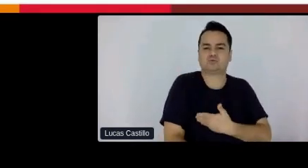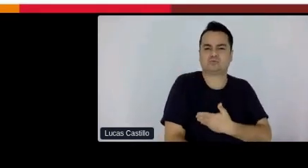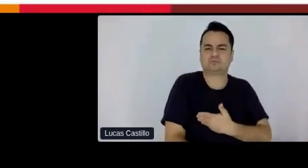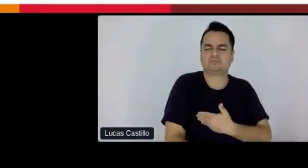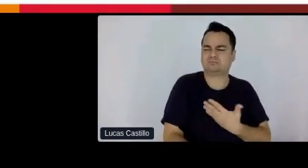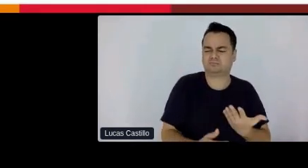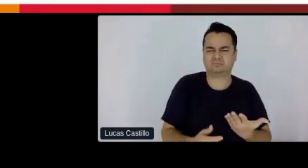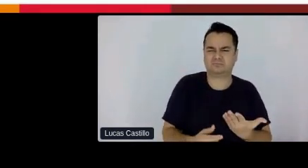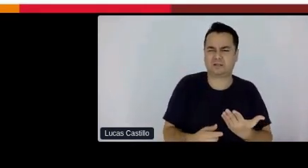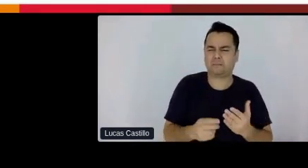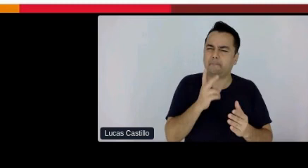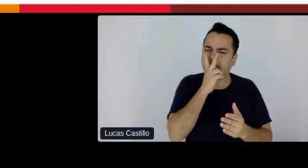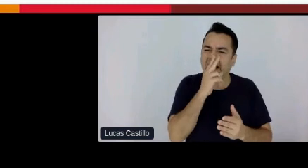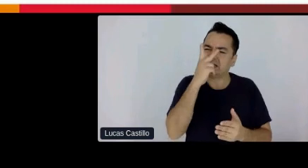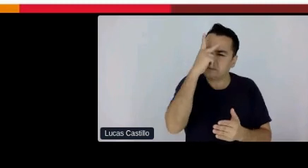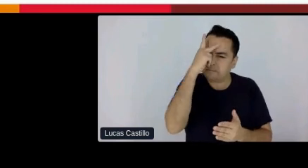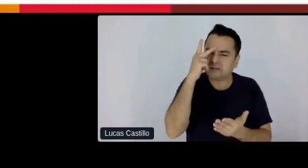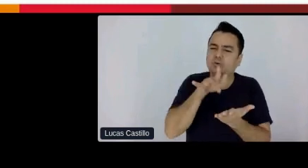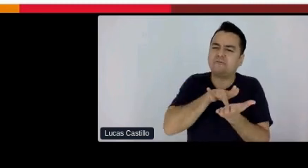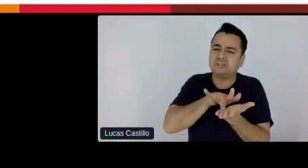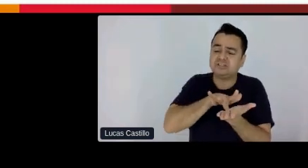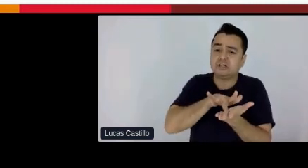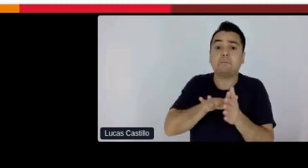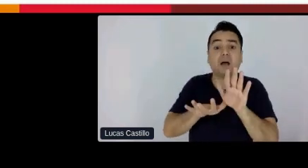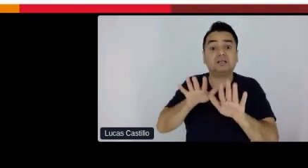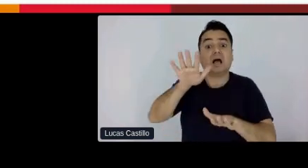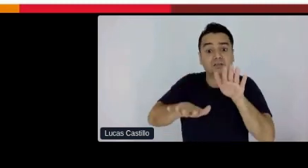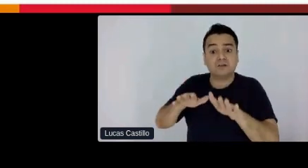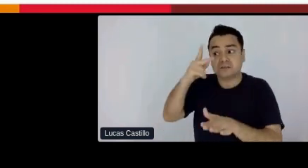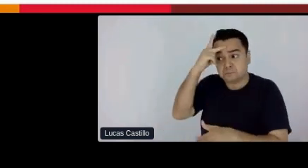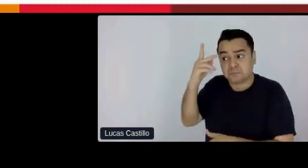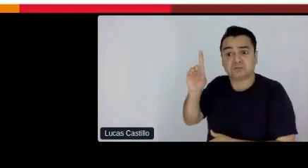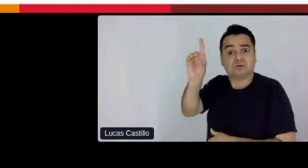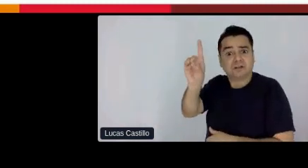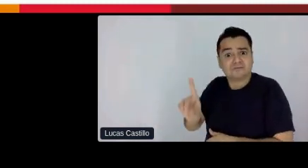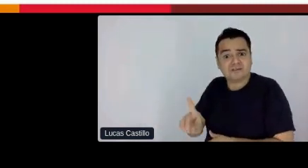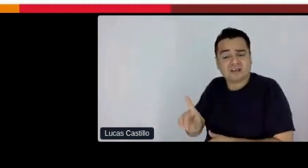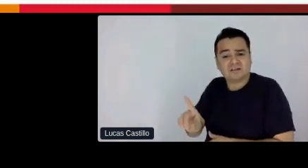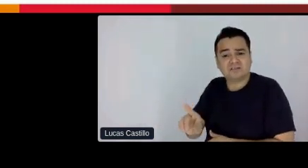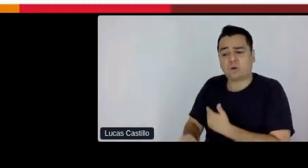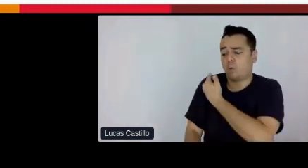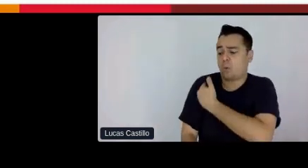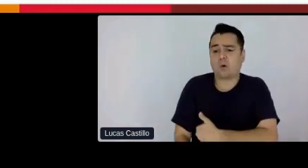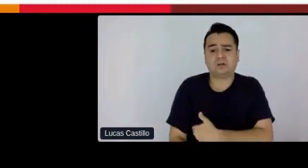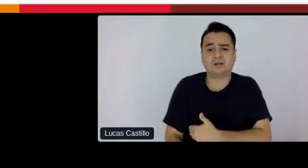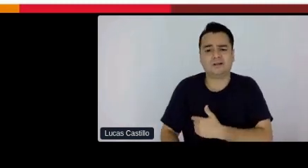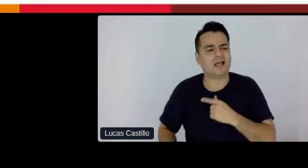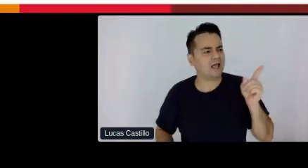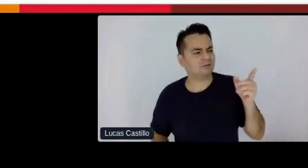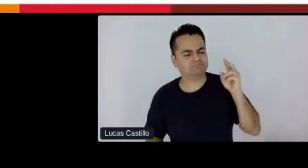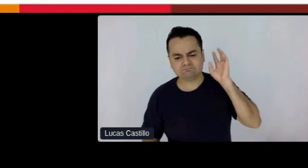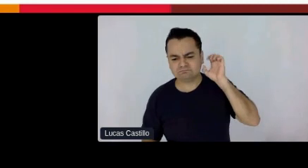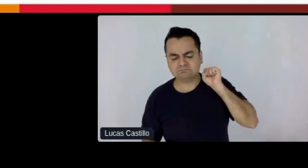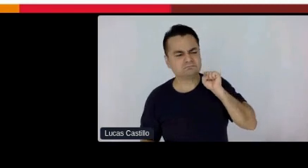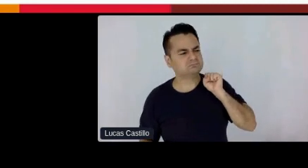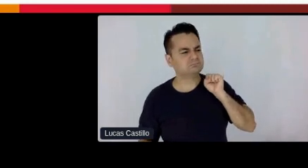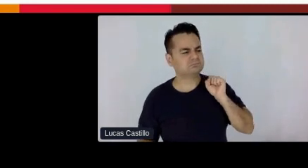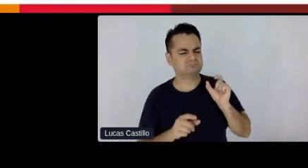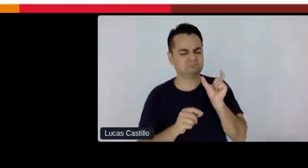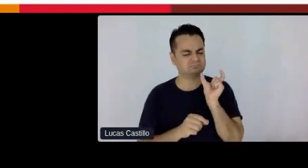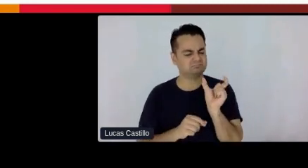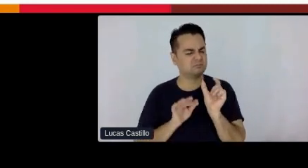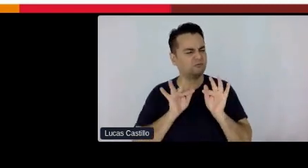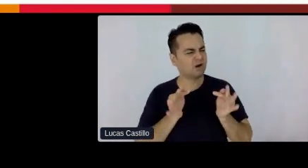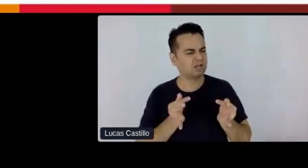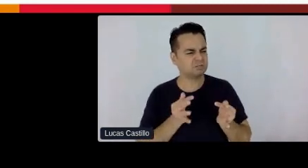fica se fazendo, não. É realmente uma situação, sabe? Então, pessoal, a gente fala muitas vezes, né? A gente não tem noção do